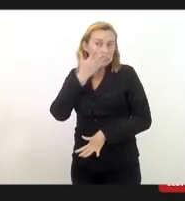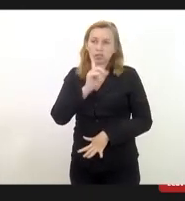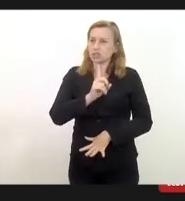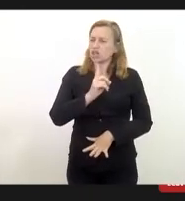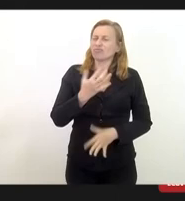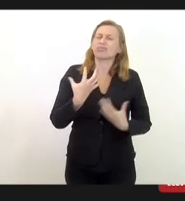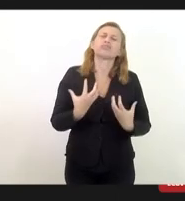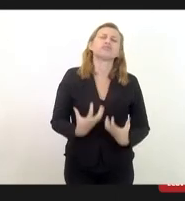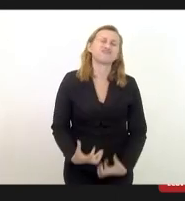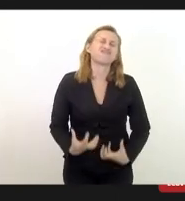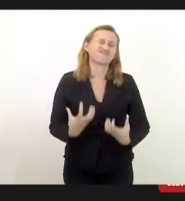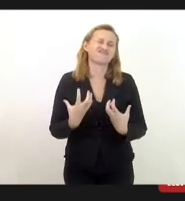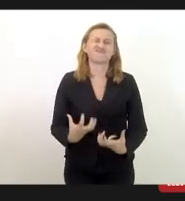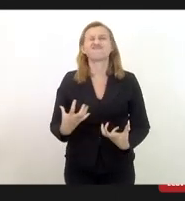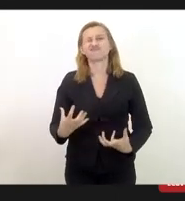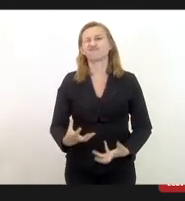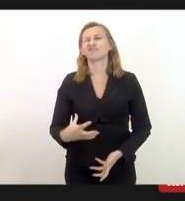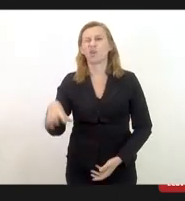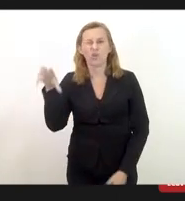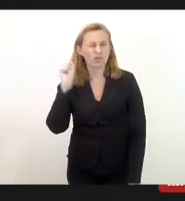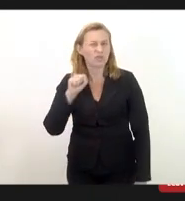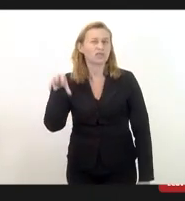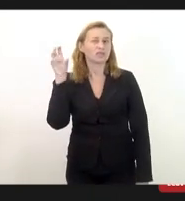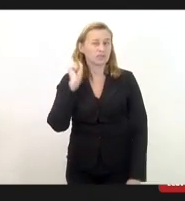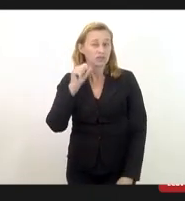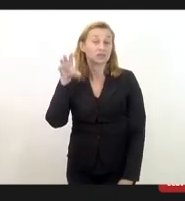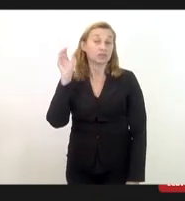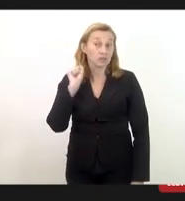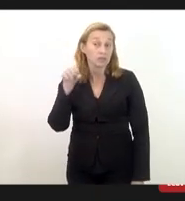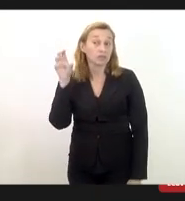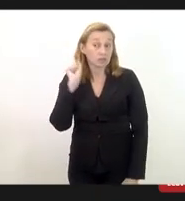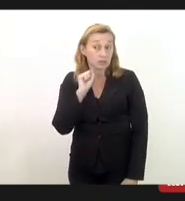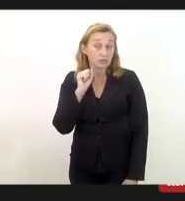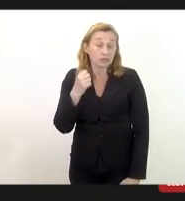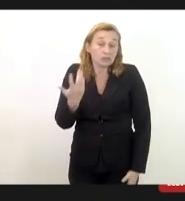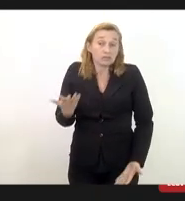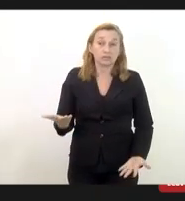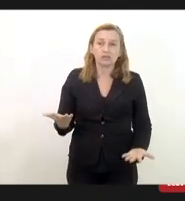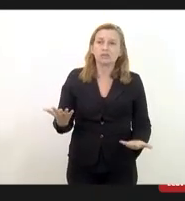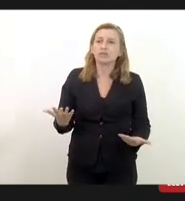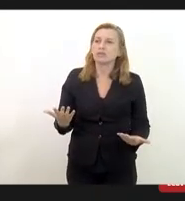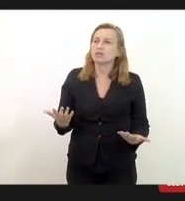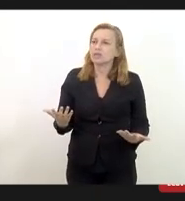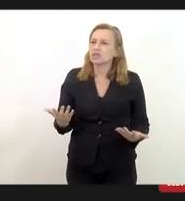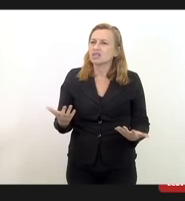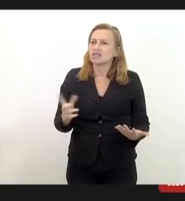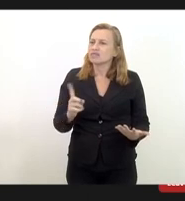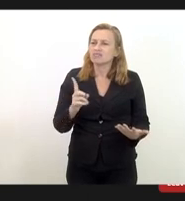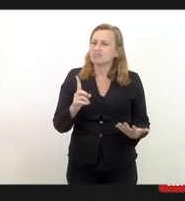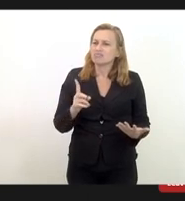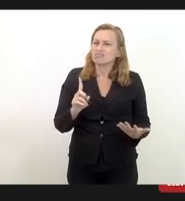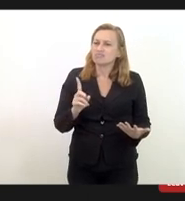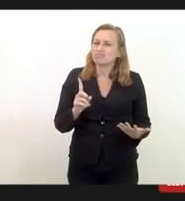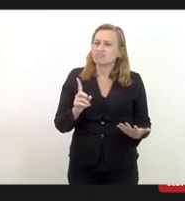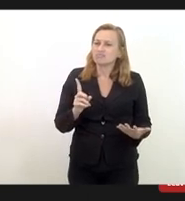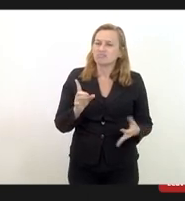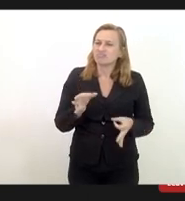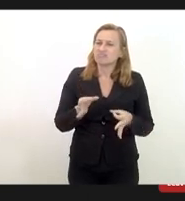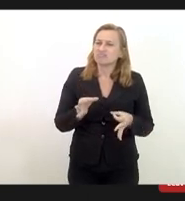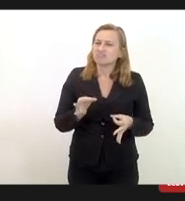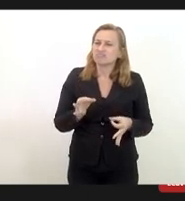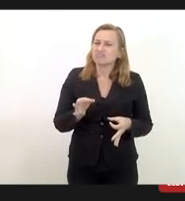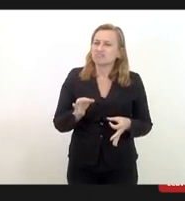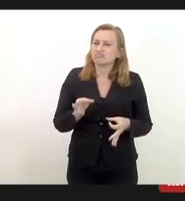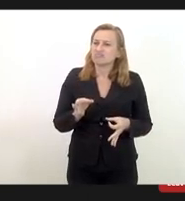estamos cansados, o controle está cansado. Para isso, não se justifica que o